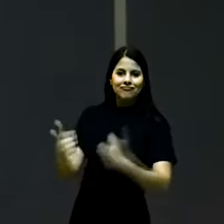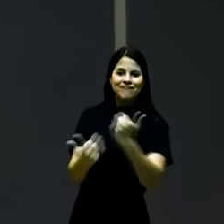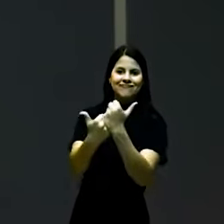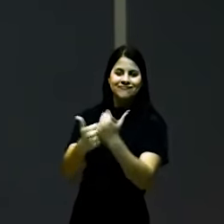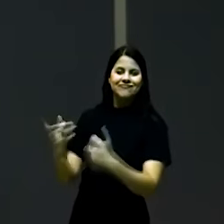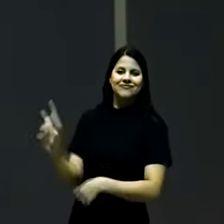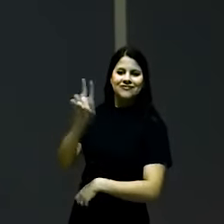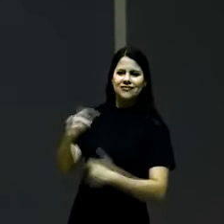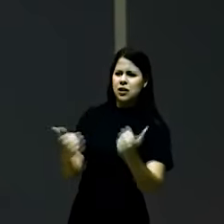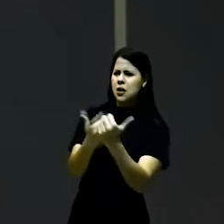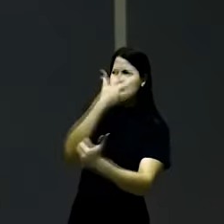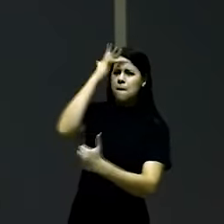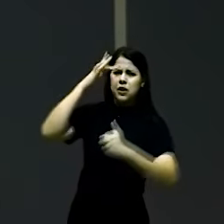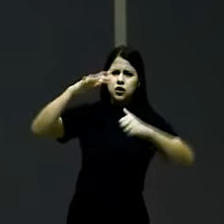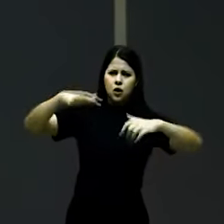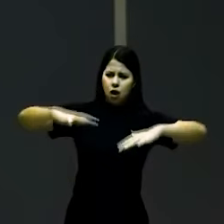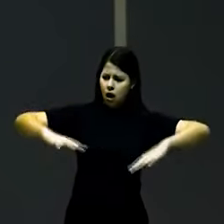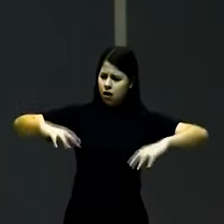O ginásio cheio.